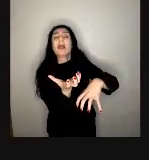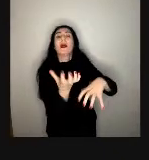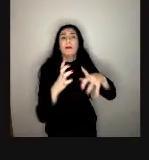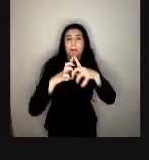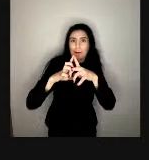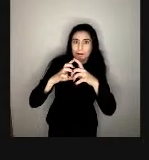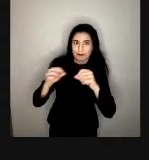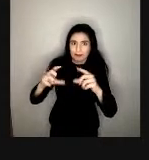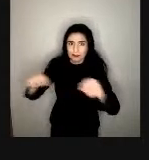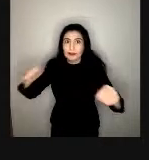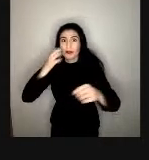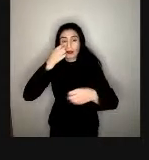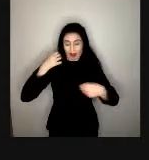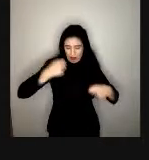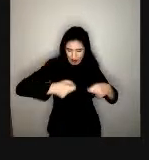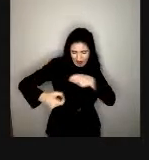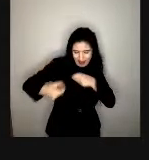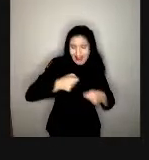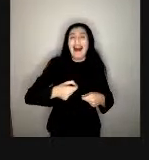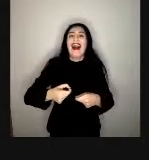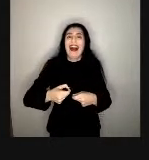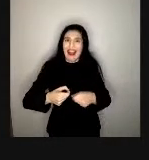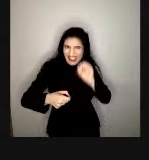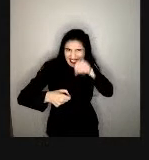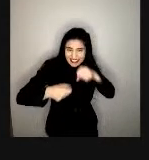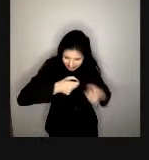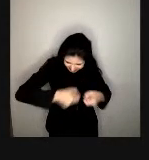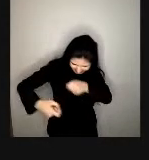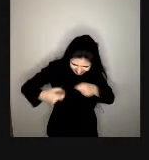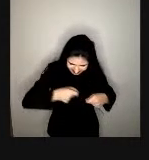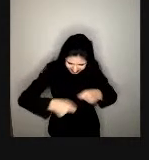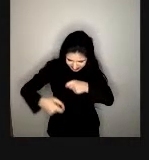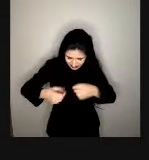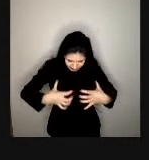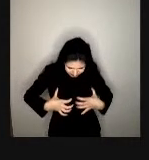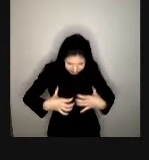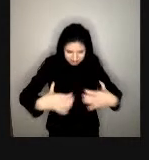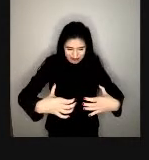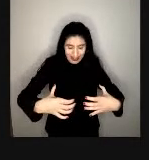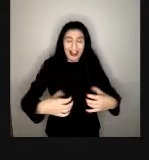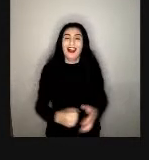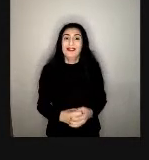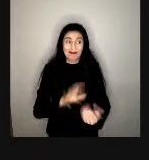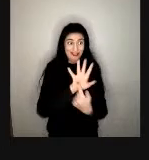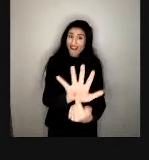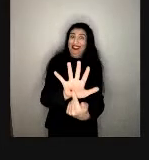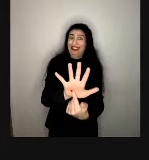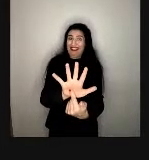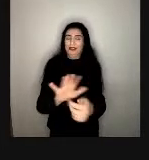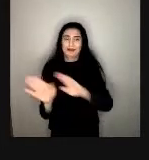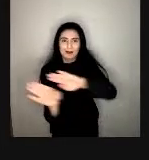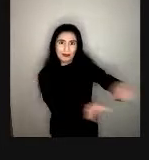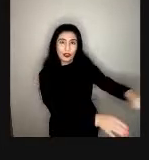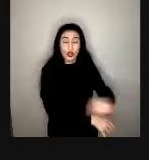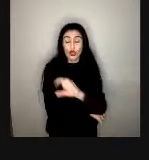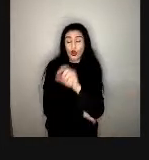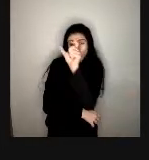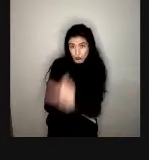o peito reconstruído para fazer a surpresa. Para fazer uma surpresa para nós. A Dulcinéia, a gente gosta de contar a história dela,